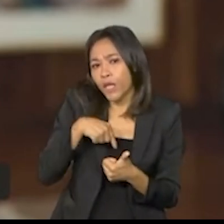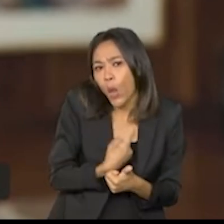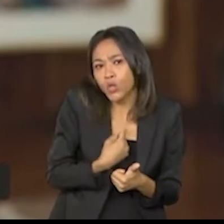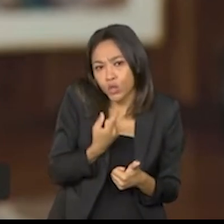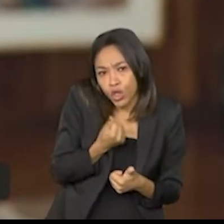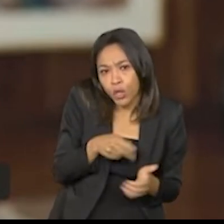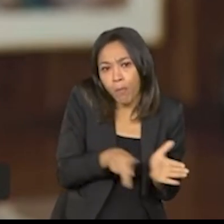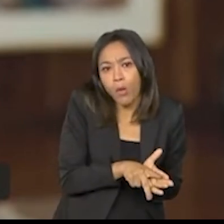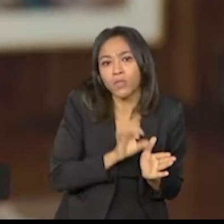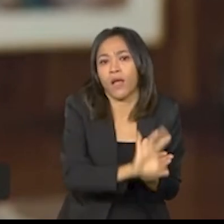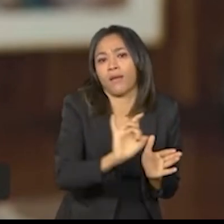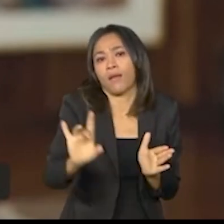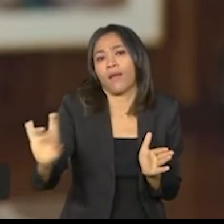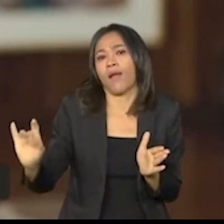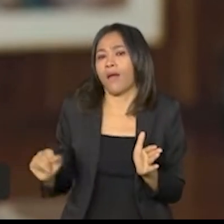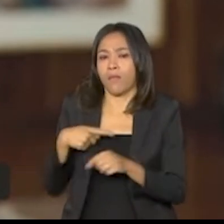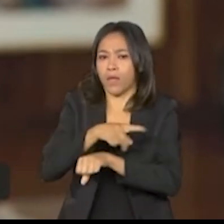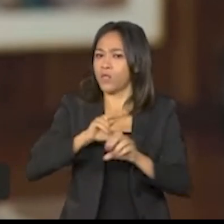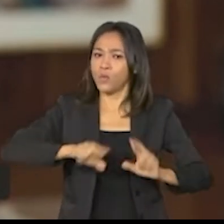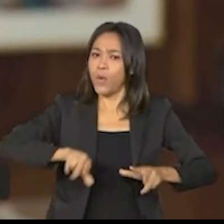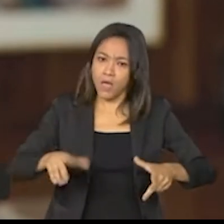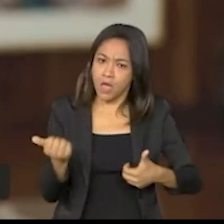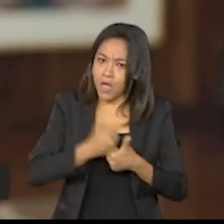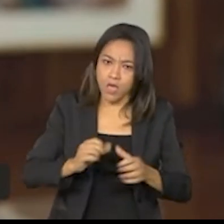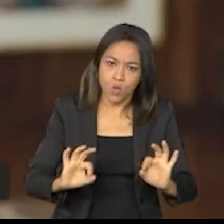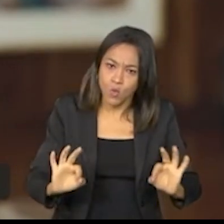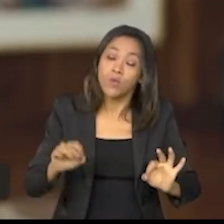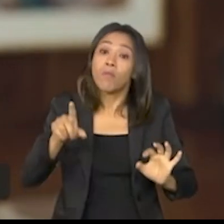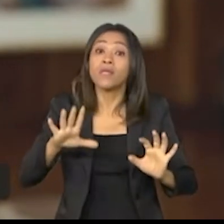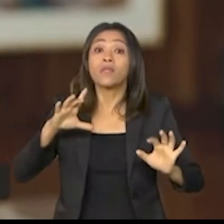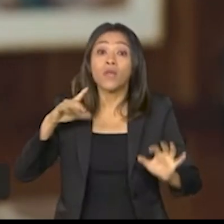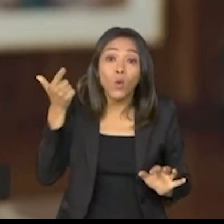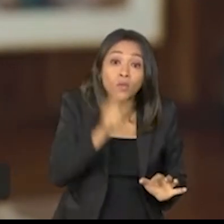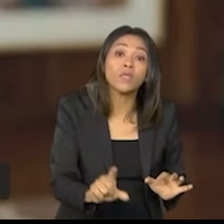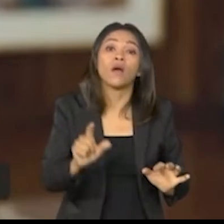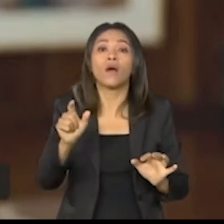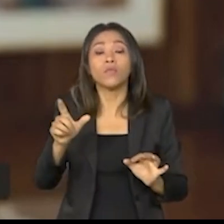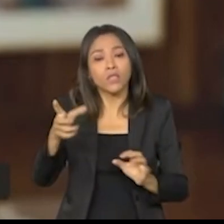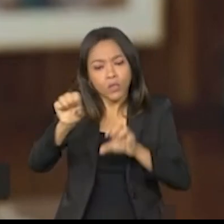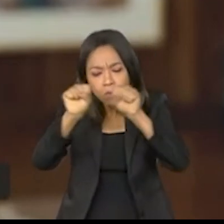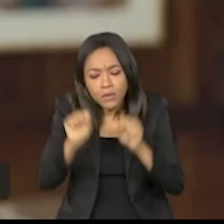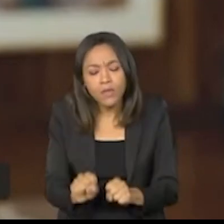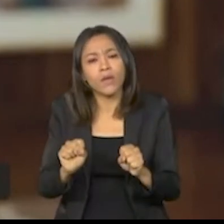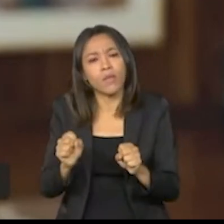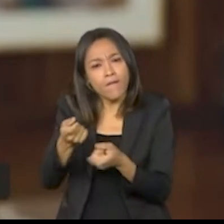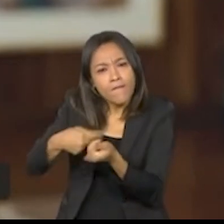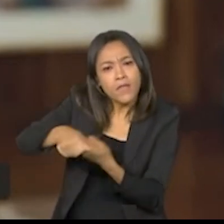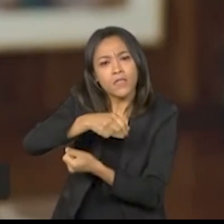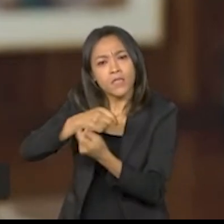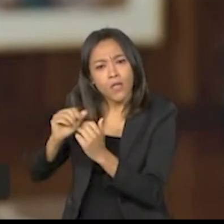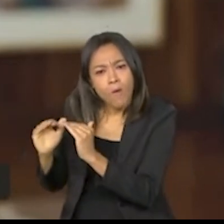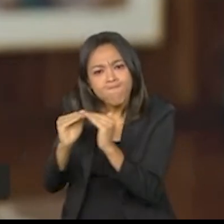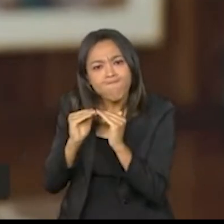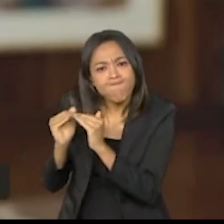é é preciso trabalhar para que a ordem multipolar que almejamos se reflita no sistema financeiro internacional essa